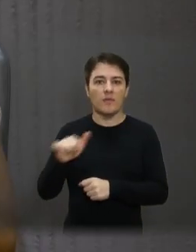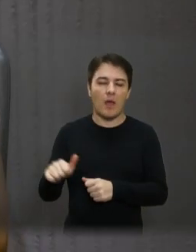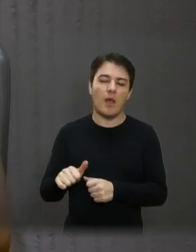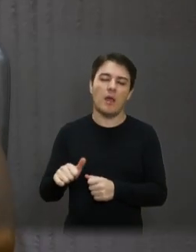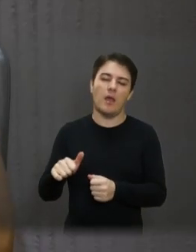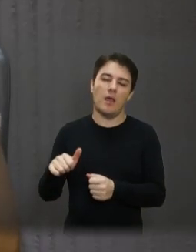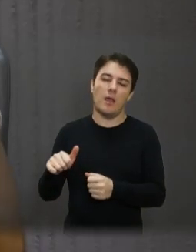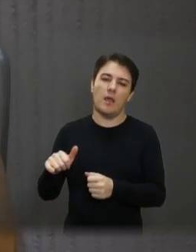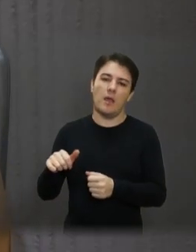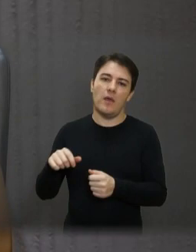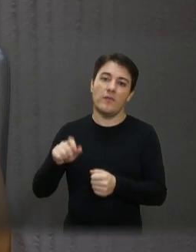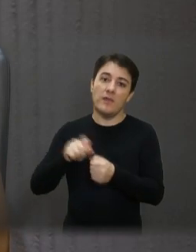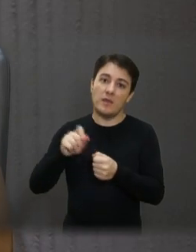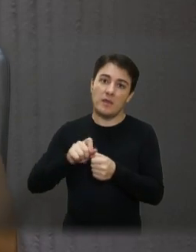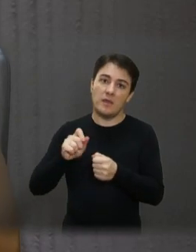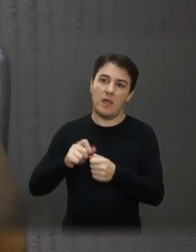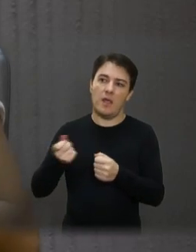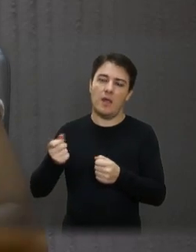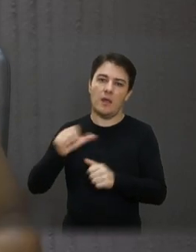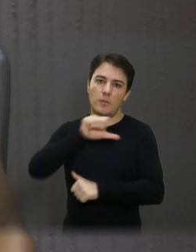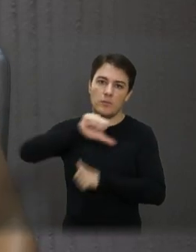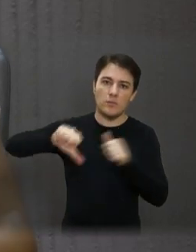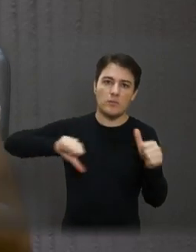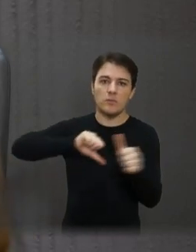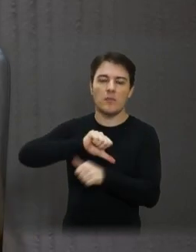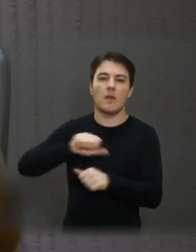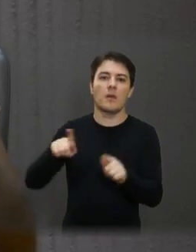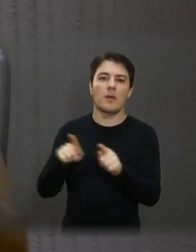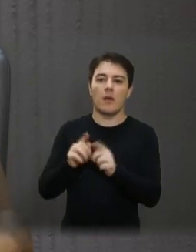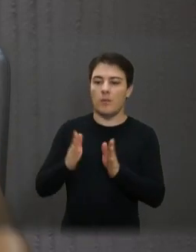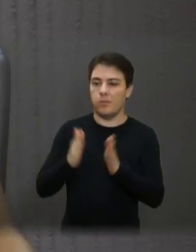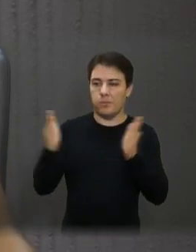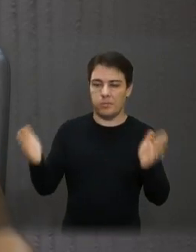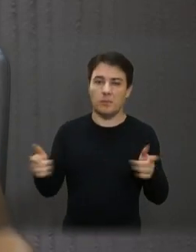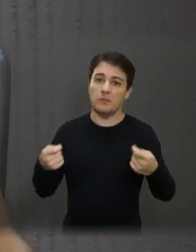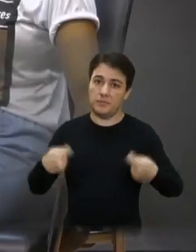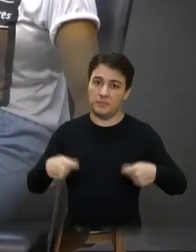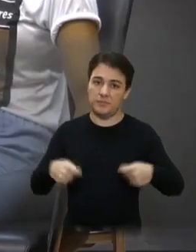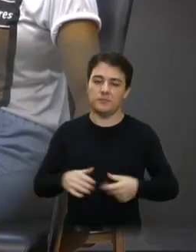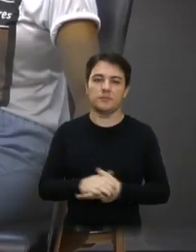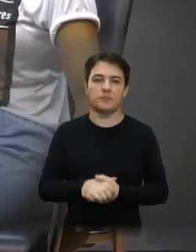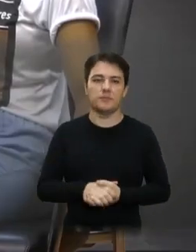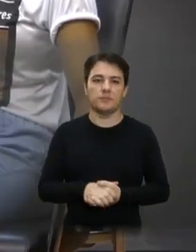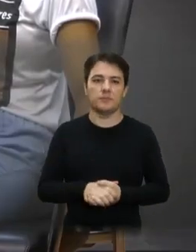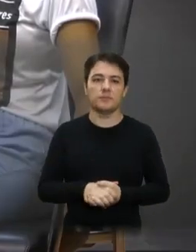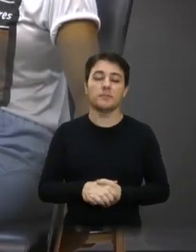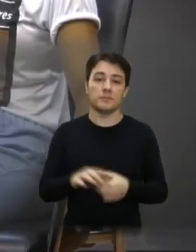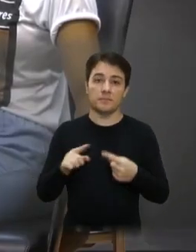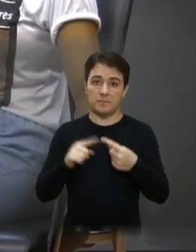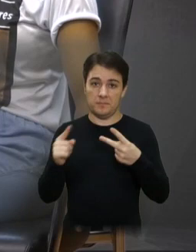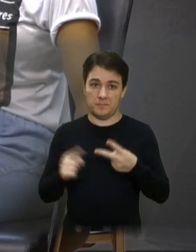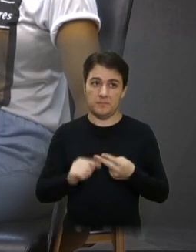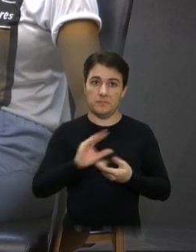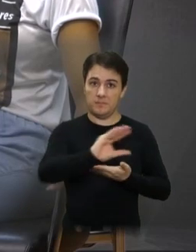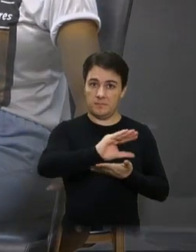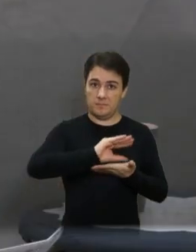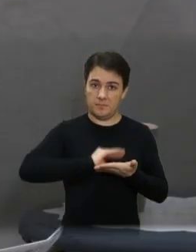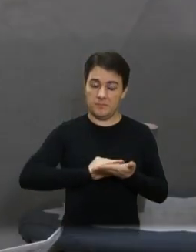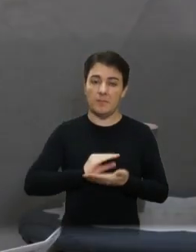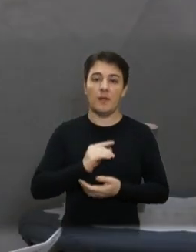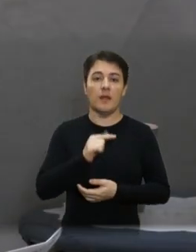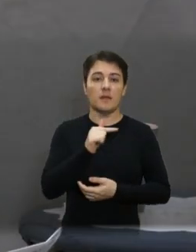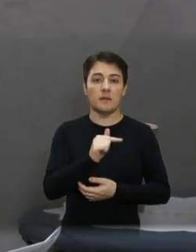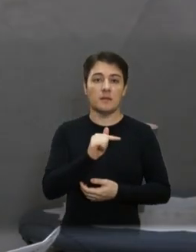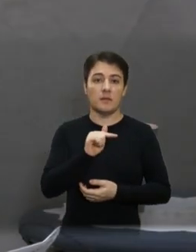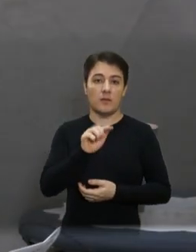porém além de algumas correções que serão feitas também ampliação para atender toda a região uma outra emenda parlamentar é essa maior inclusive